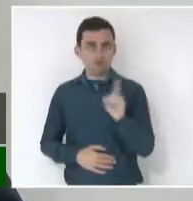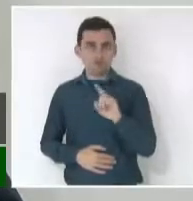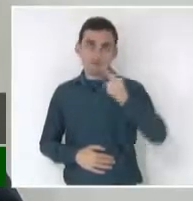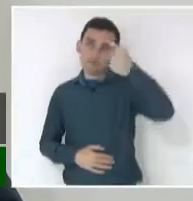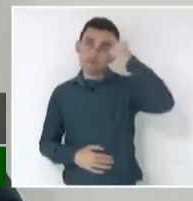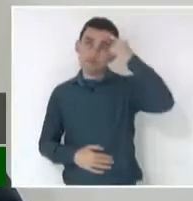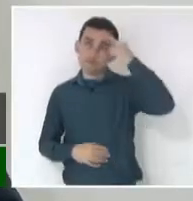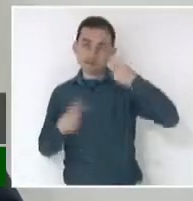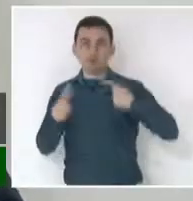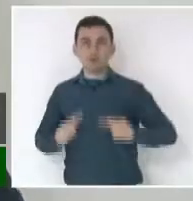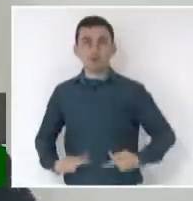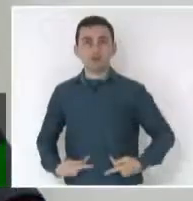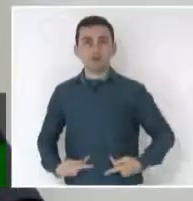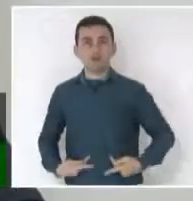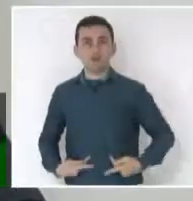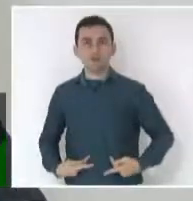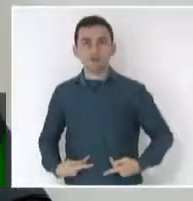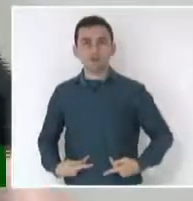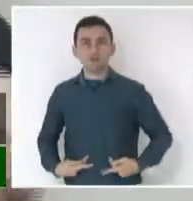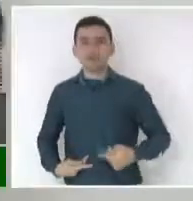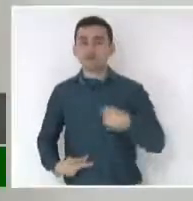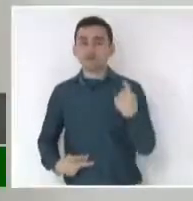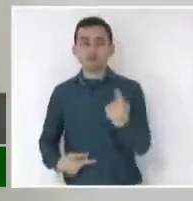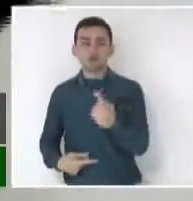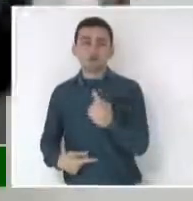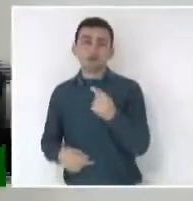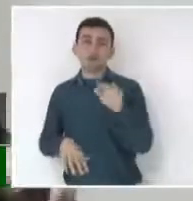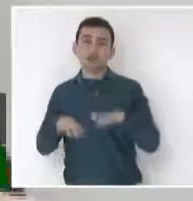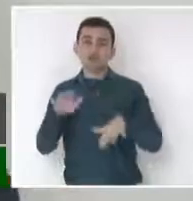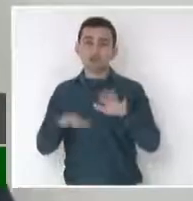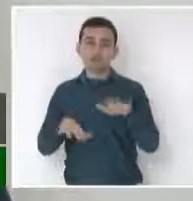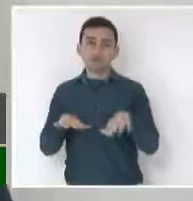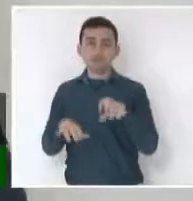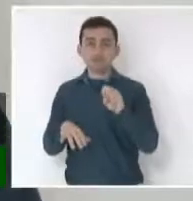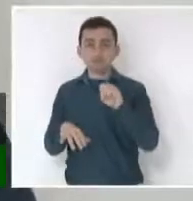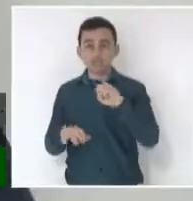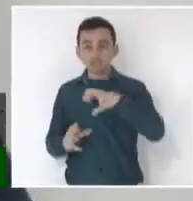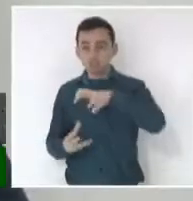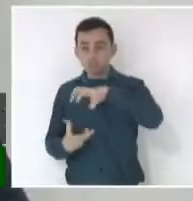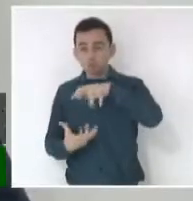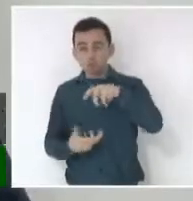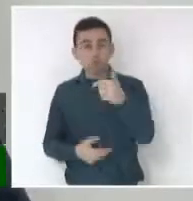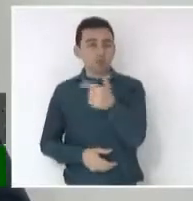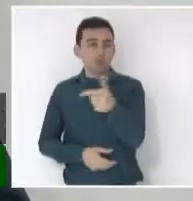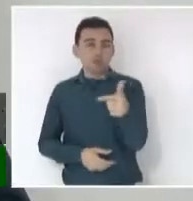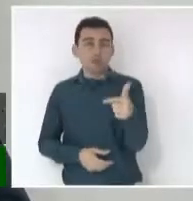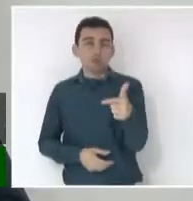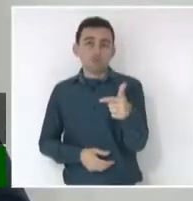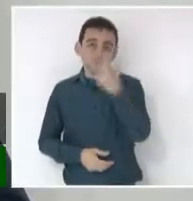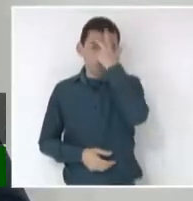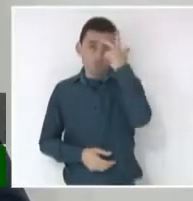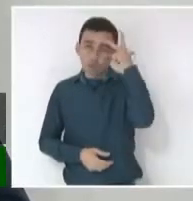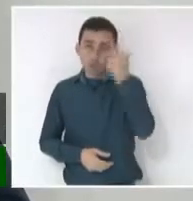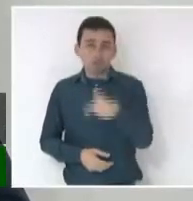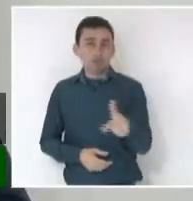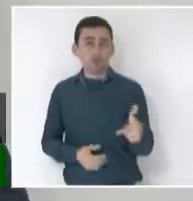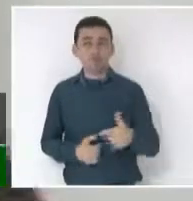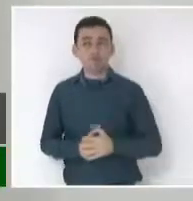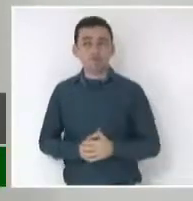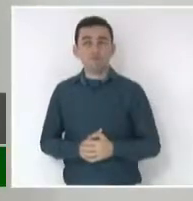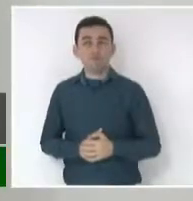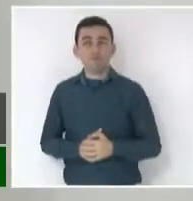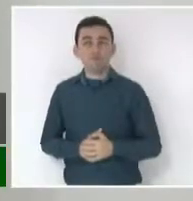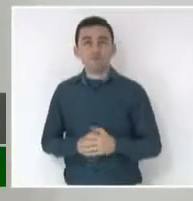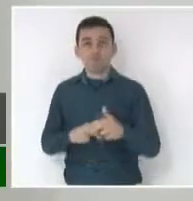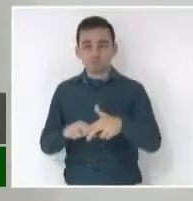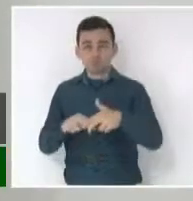vida humana. Talvez nós nem existíssemos se não existisse o planeta. Com toda a segurança, com toda a certeza. Portanto,